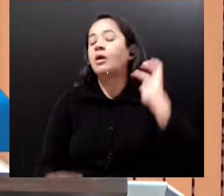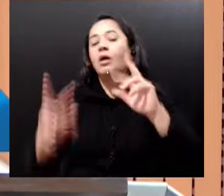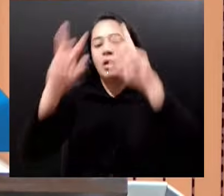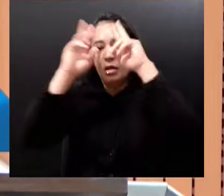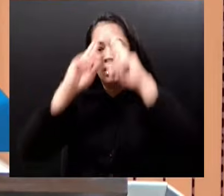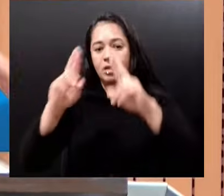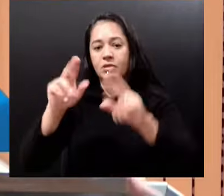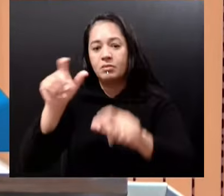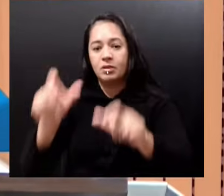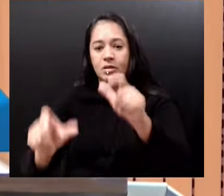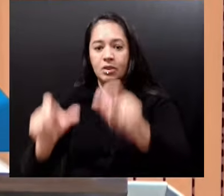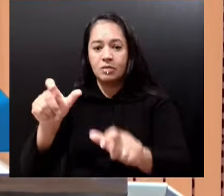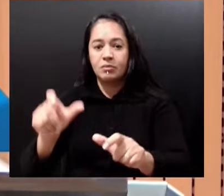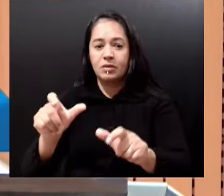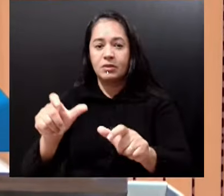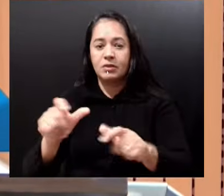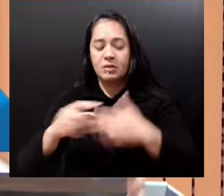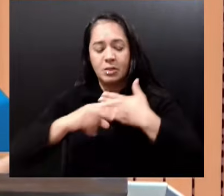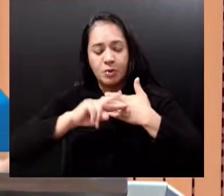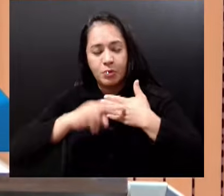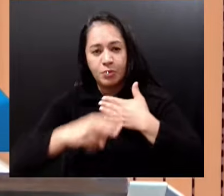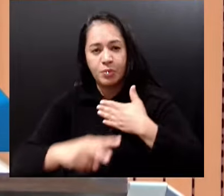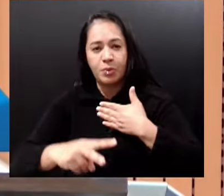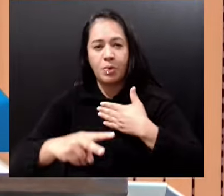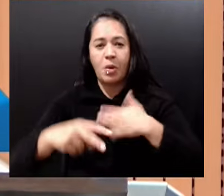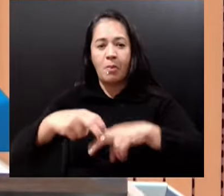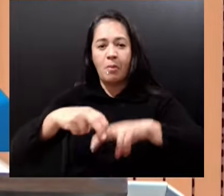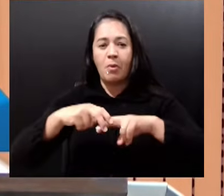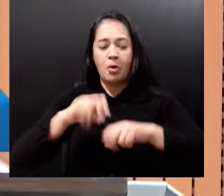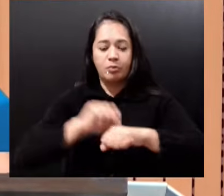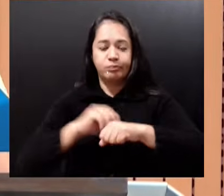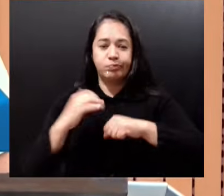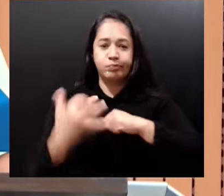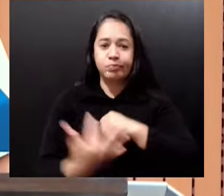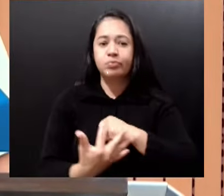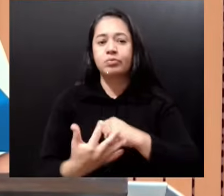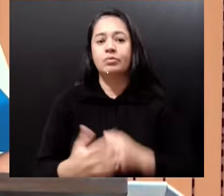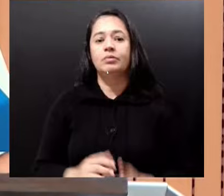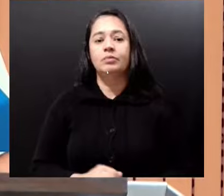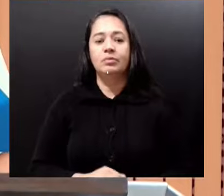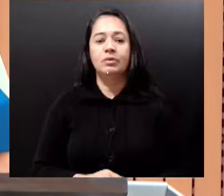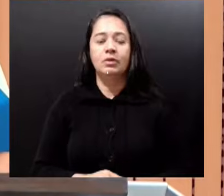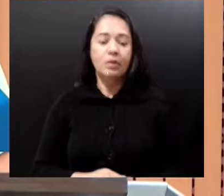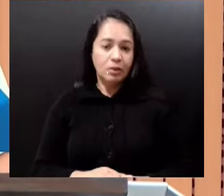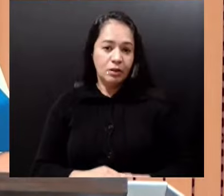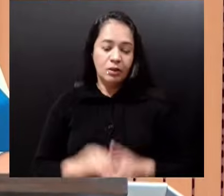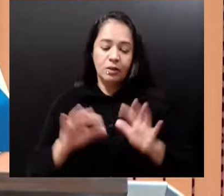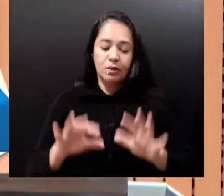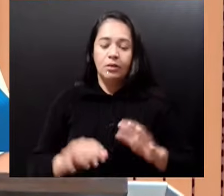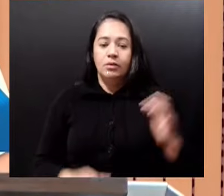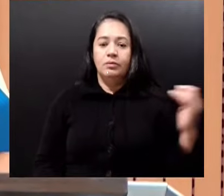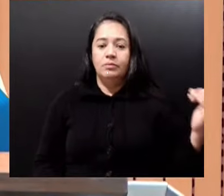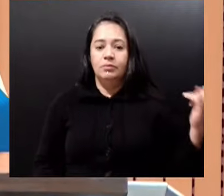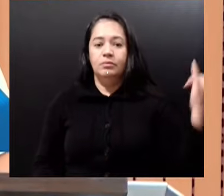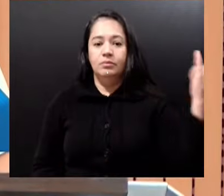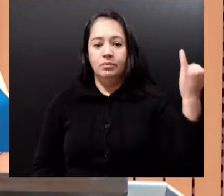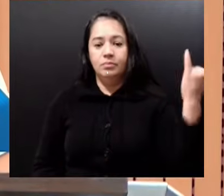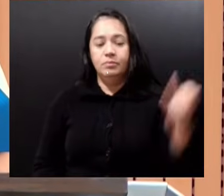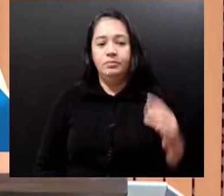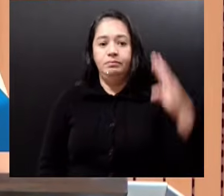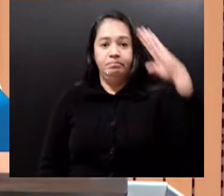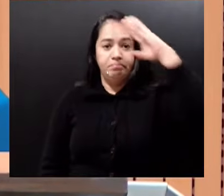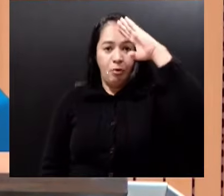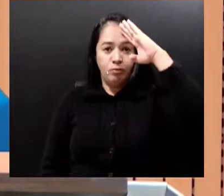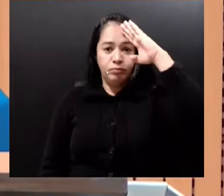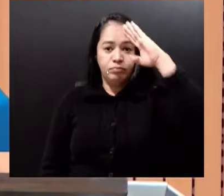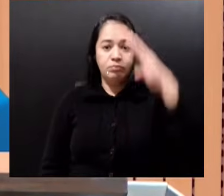com sequelas decorrente do período da pandemia. Isso é fundamental. Jair Bolsonaro também